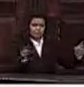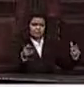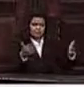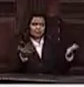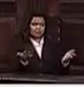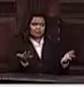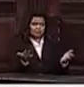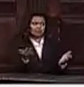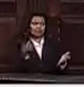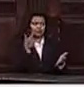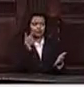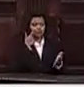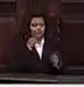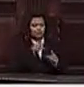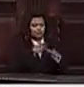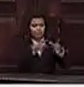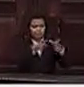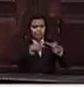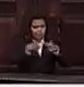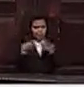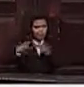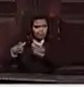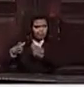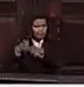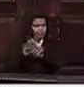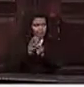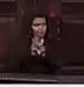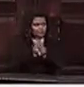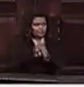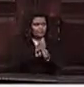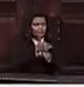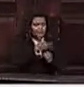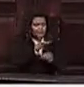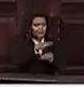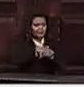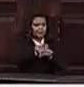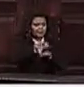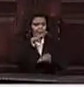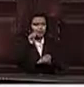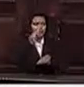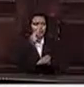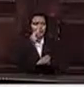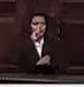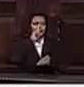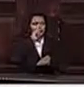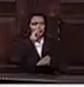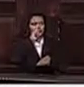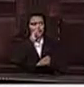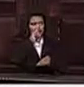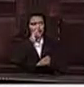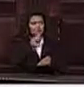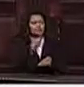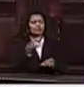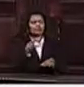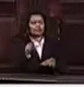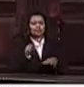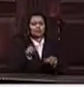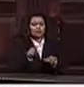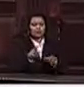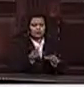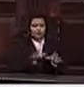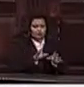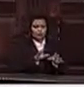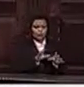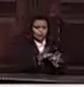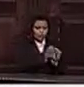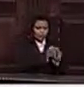que das 10 áreas de maior incidência criminal elencada, 6 áreas são de unidades de